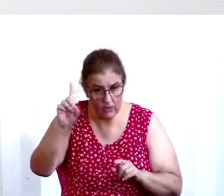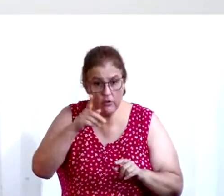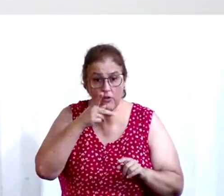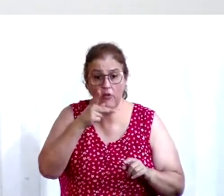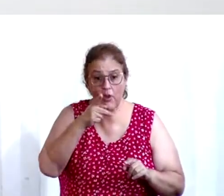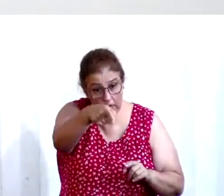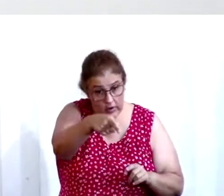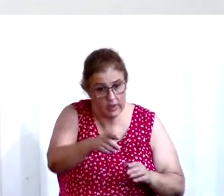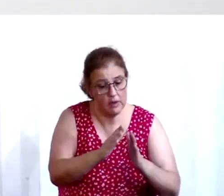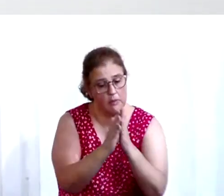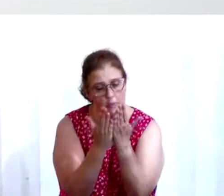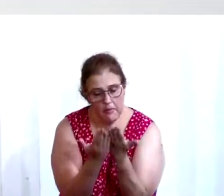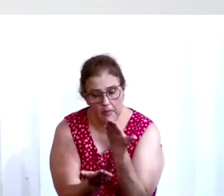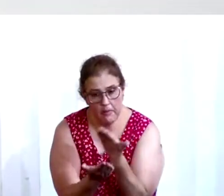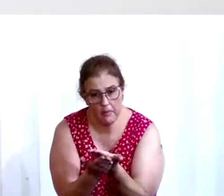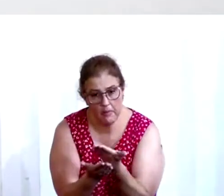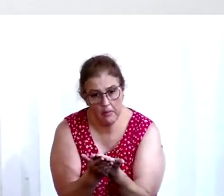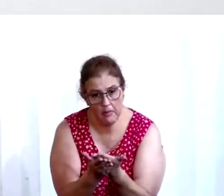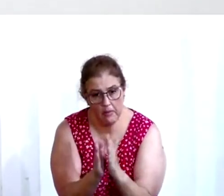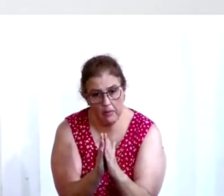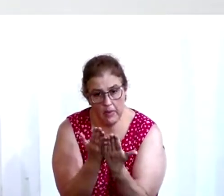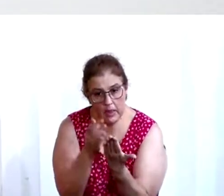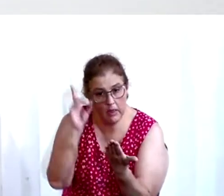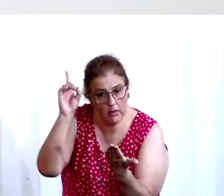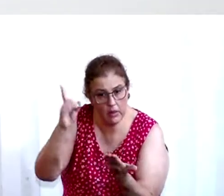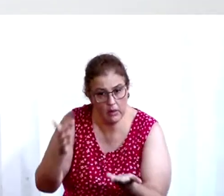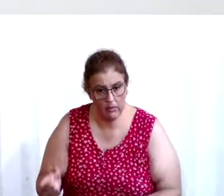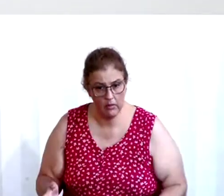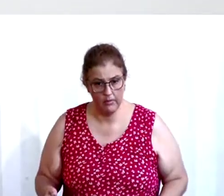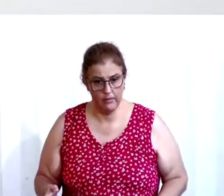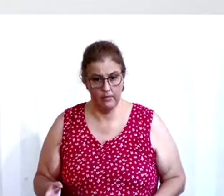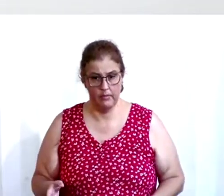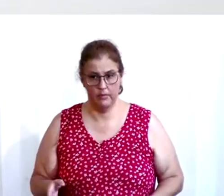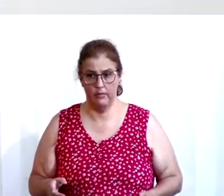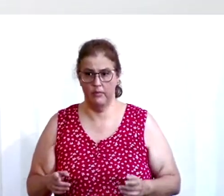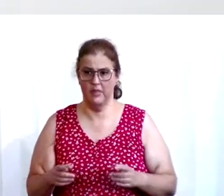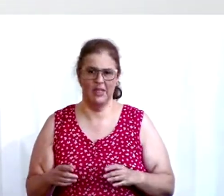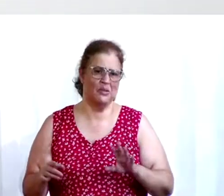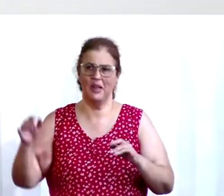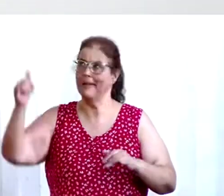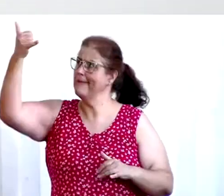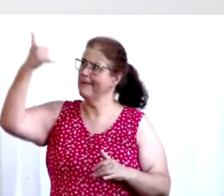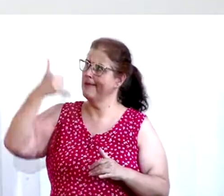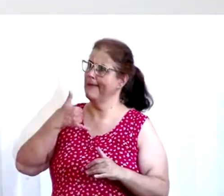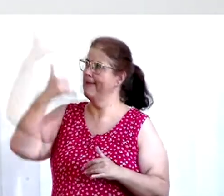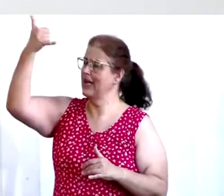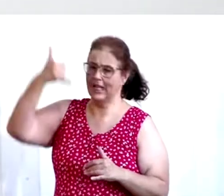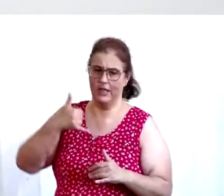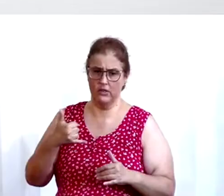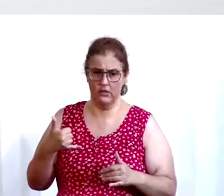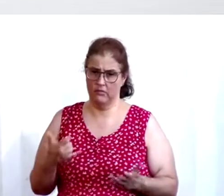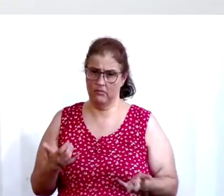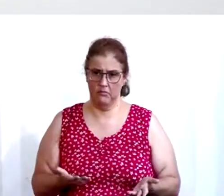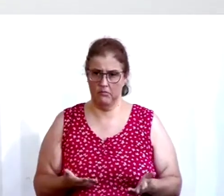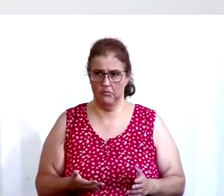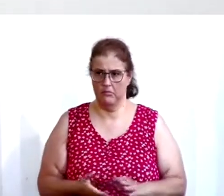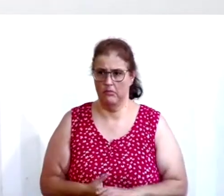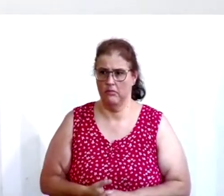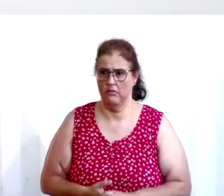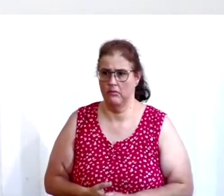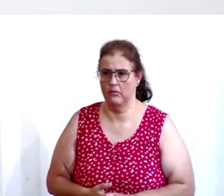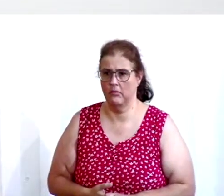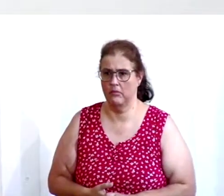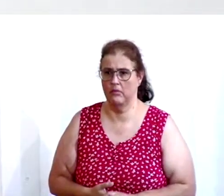palavra, ou pelo que será ministrado na palavra. Então assim se completa o nosso desenho, a nossa ilustração.